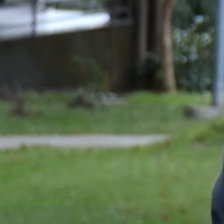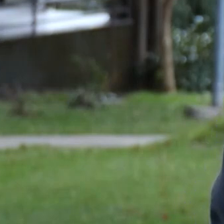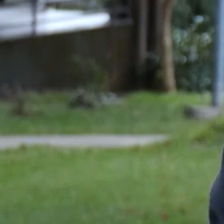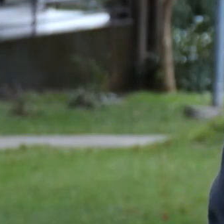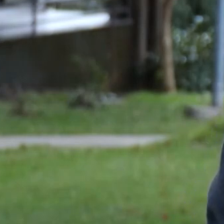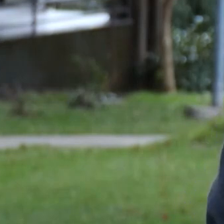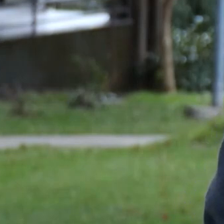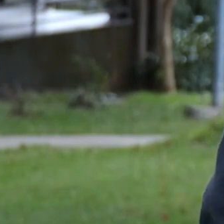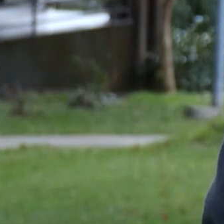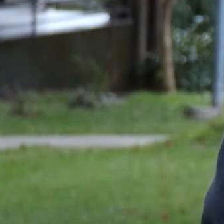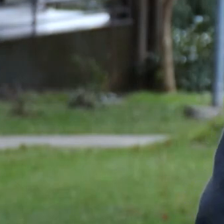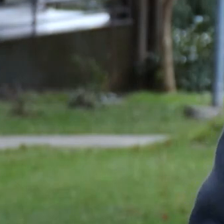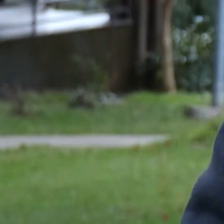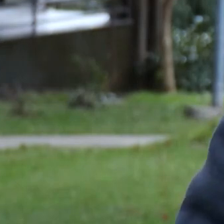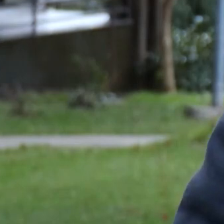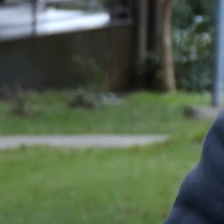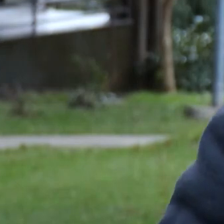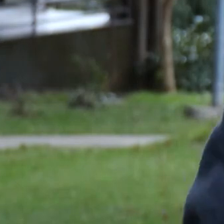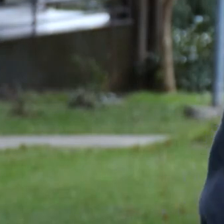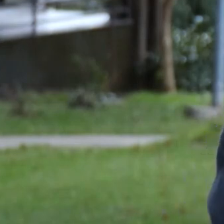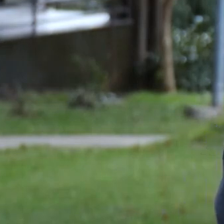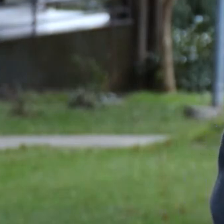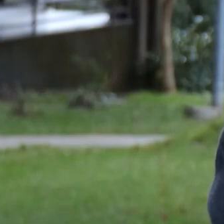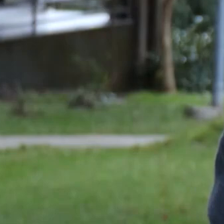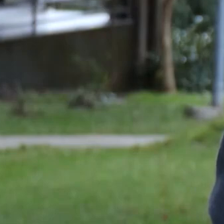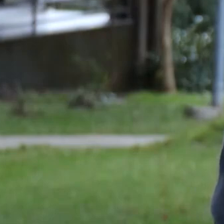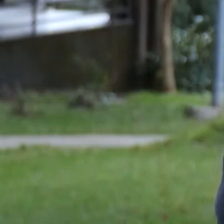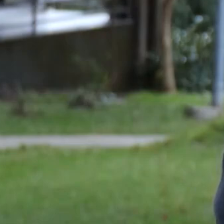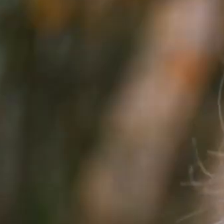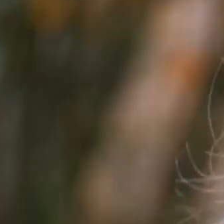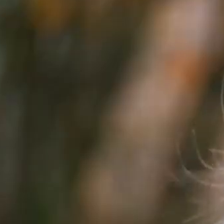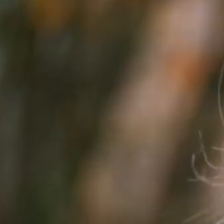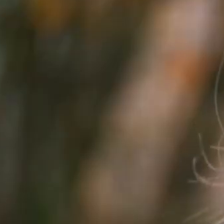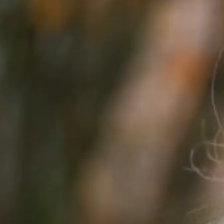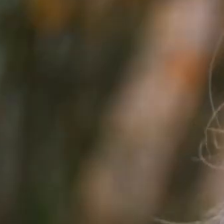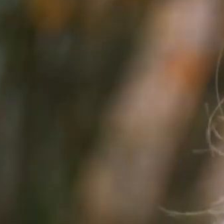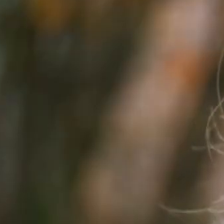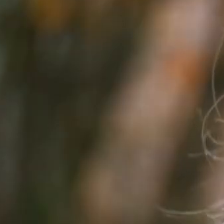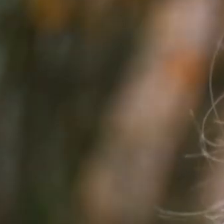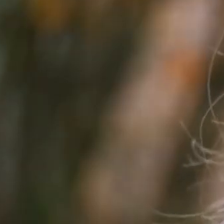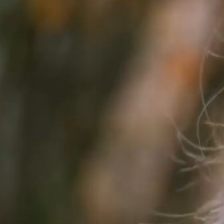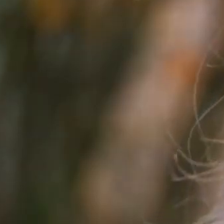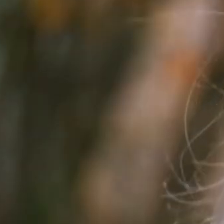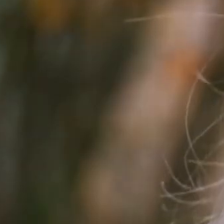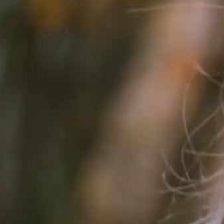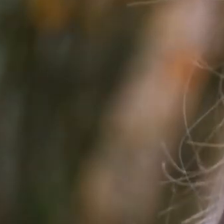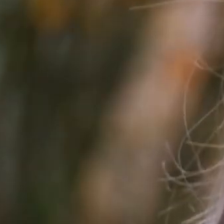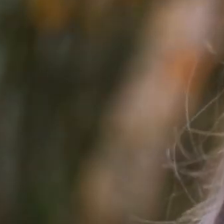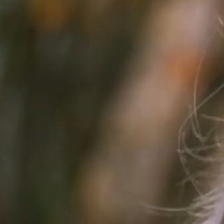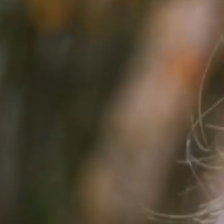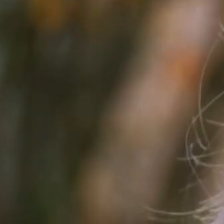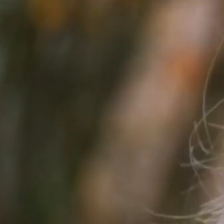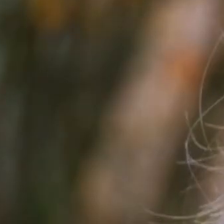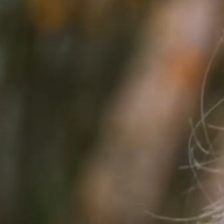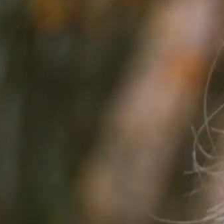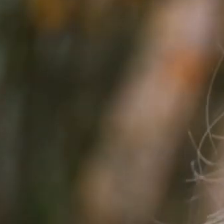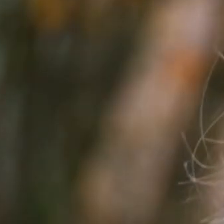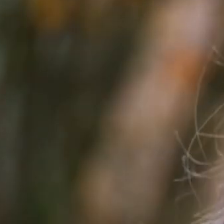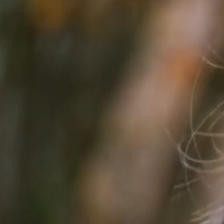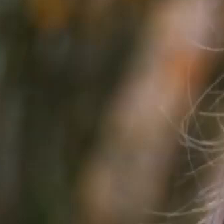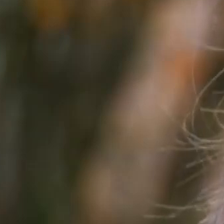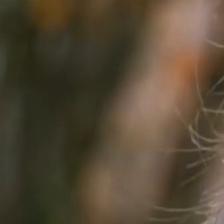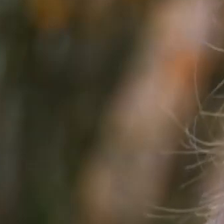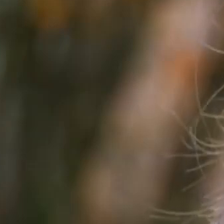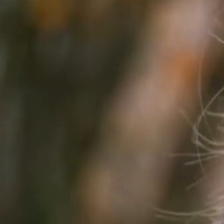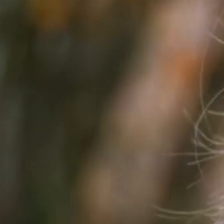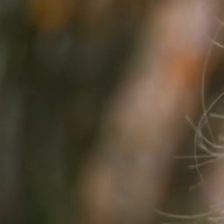Também não pode fumar 2 horas antes e após esse ato. Para doar sangue, você precisa estar bem alimentado. Mas atenção,